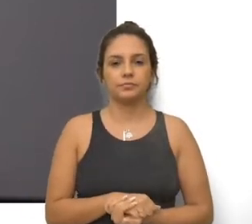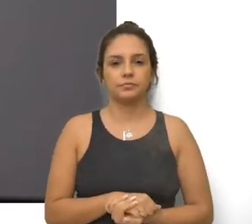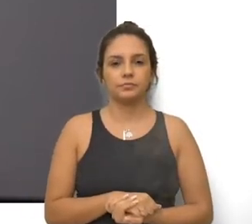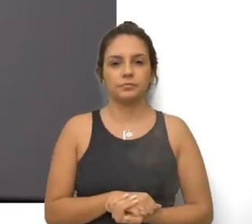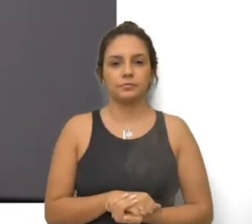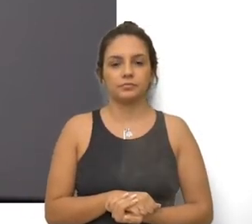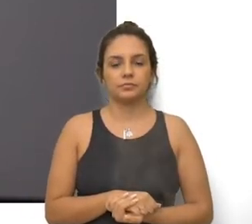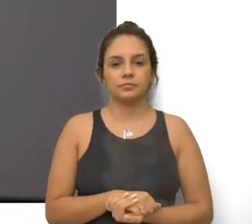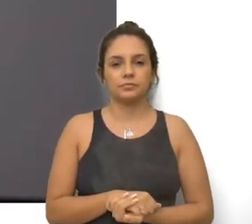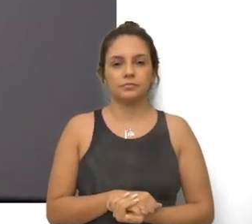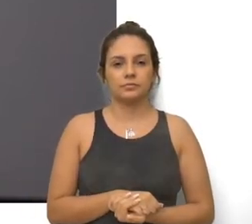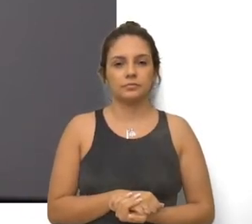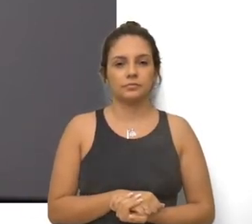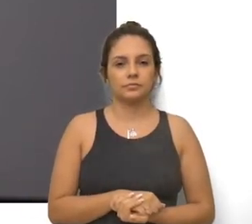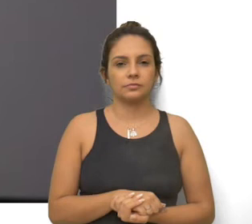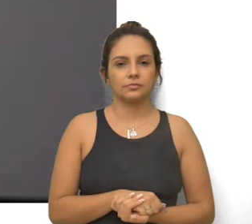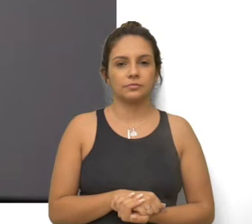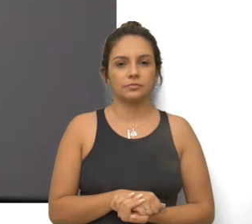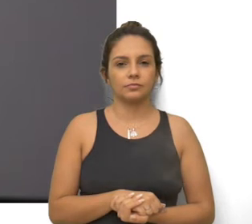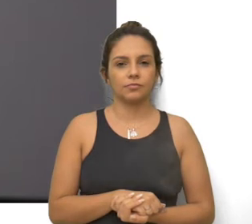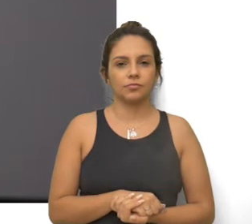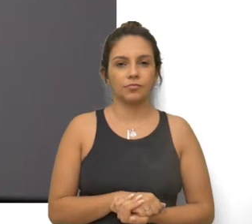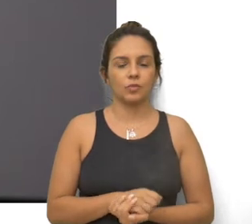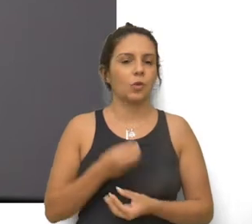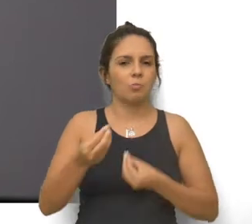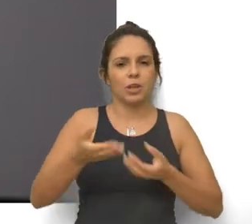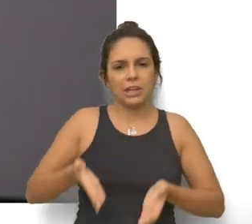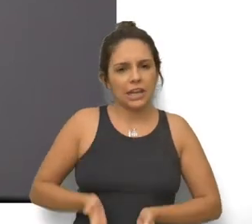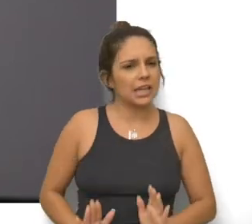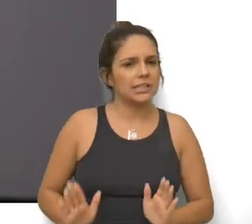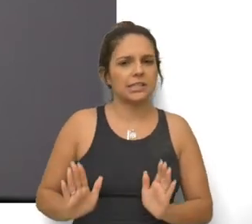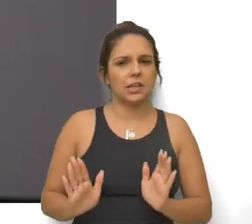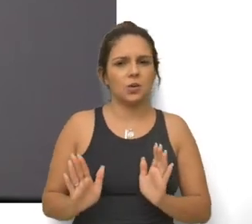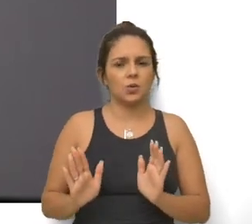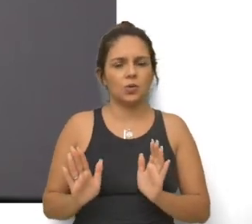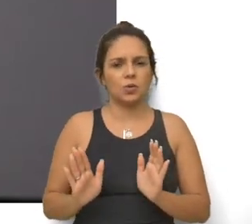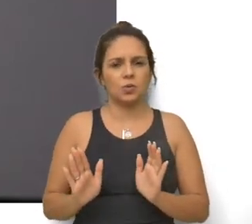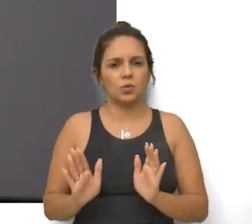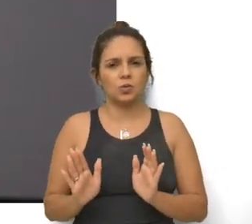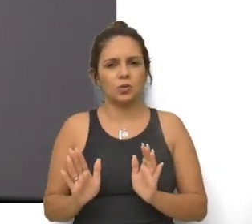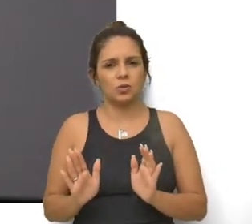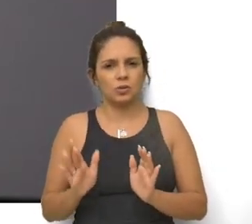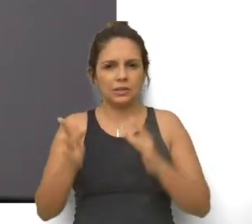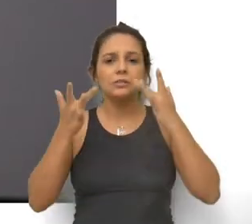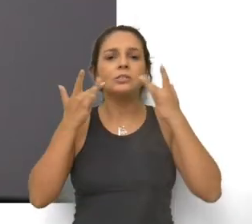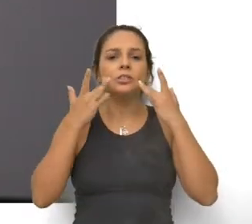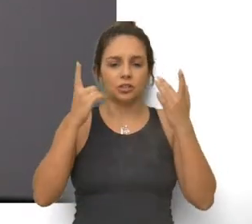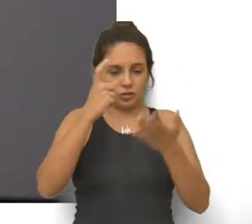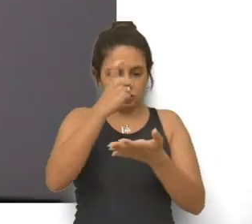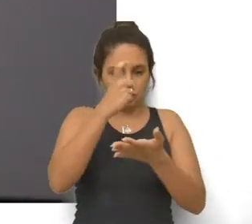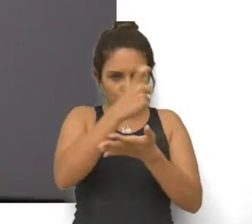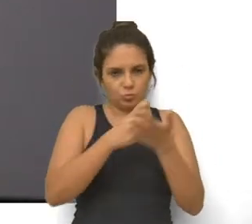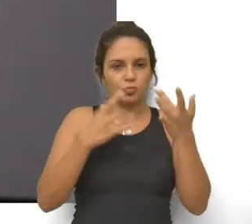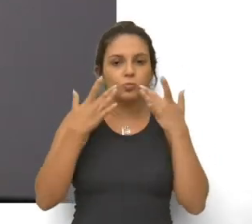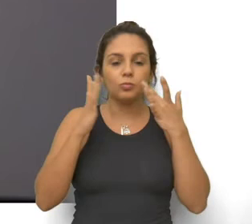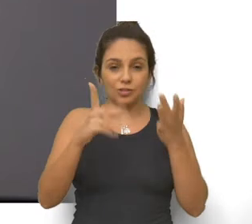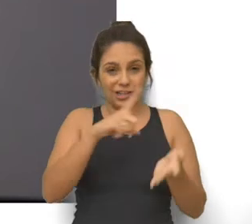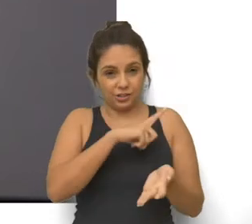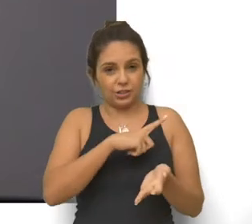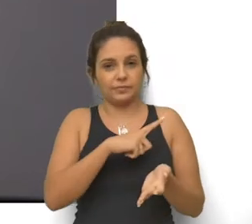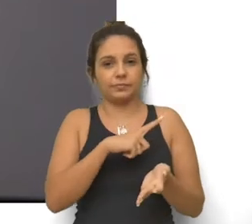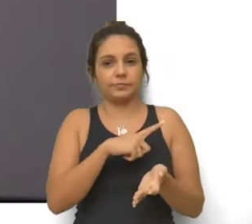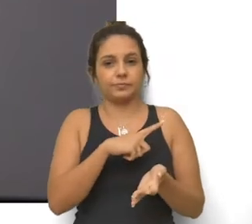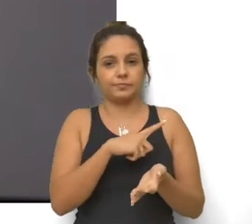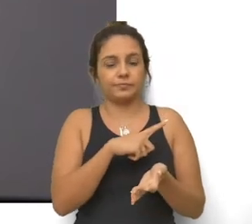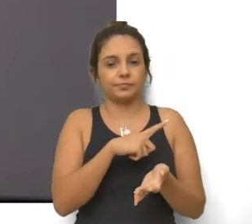Então, assim, como nasceu como um texto de teatro, né? Ele já tinha